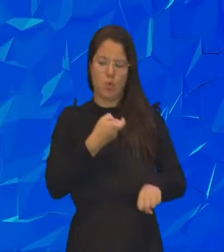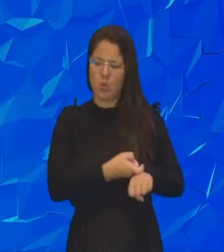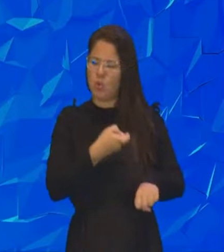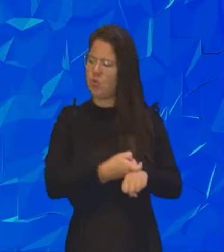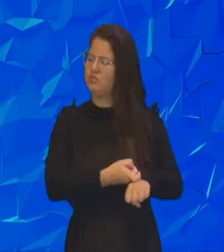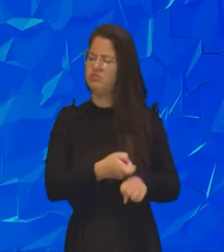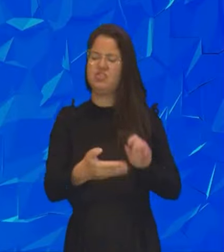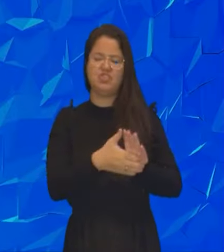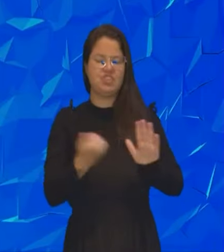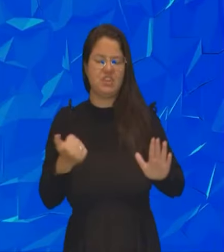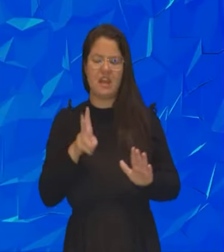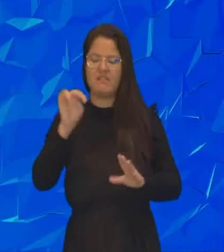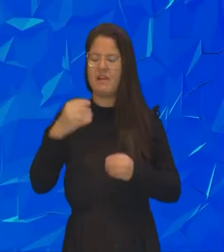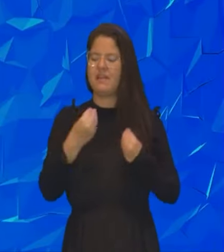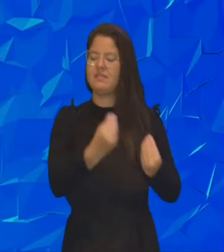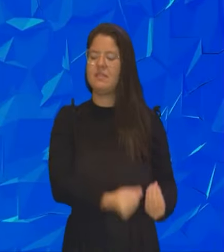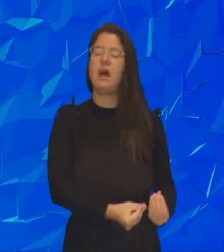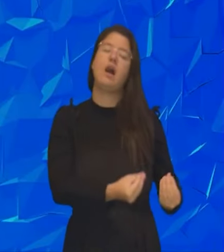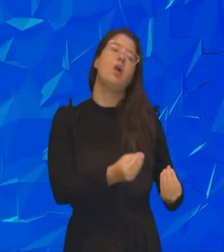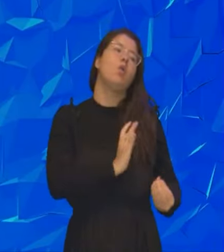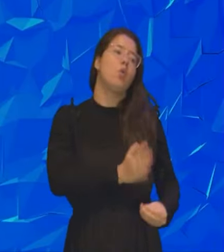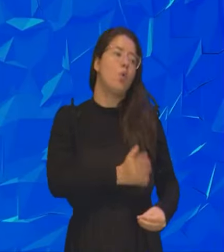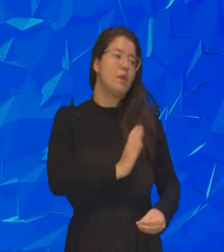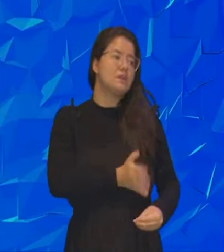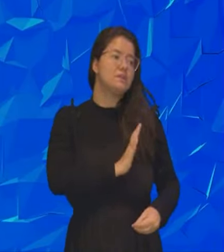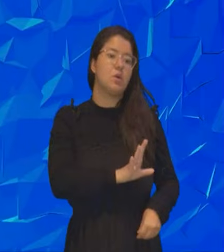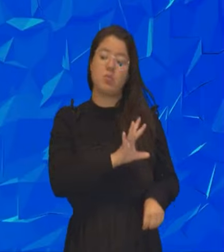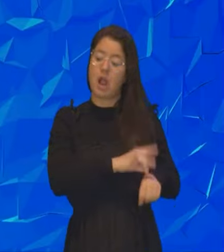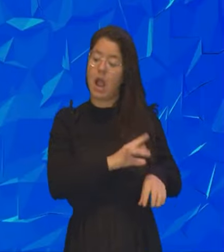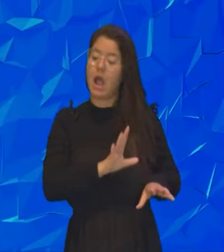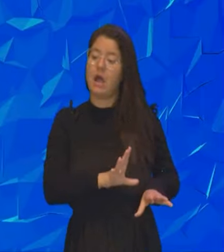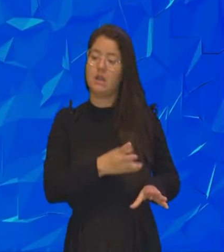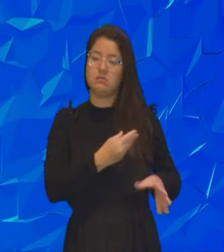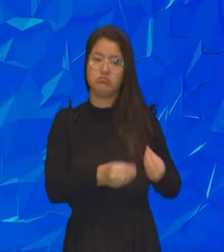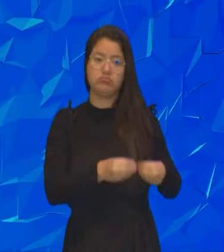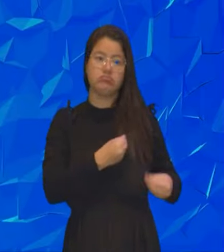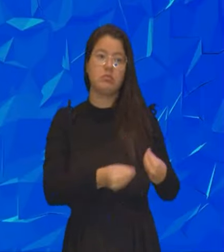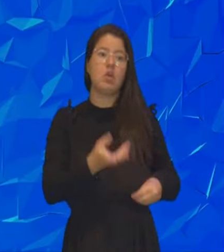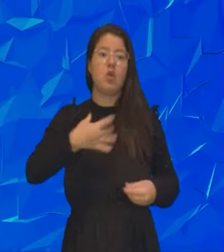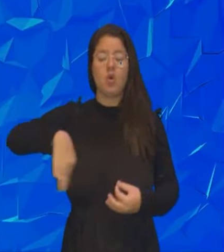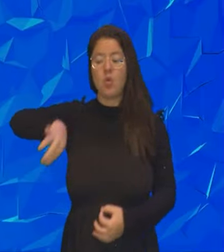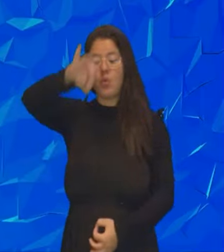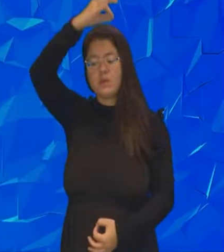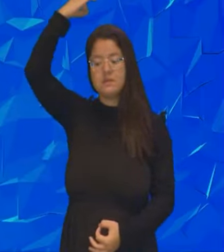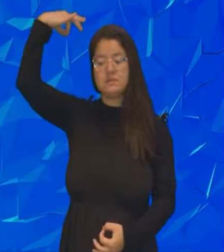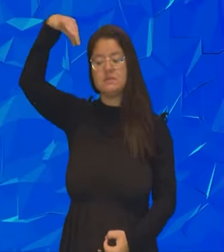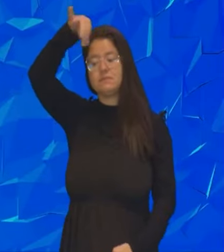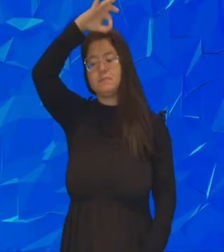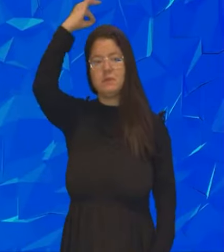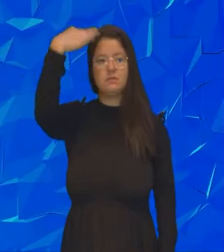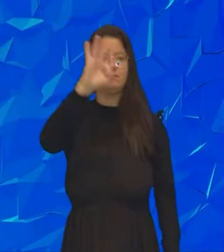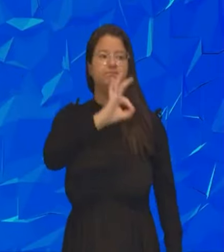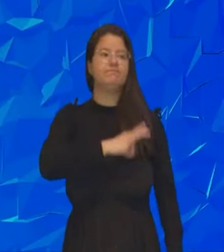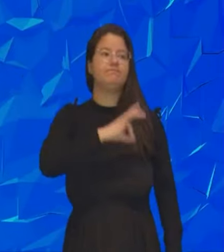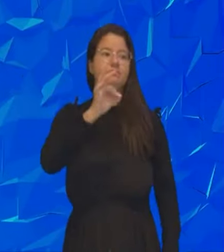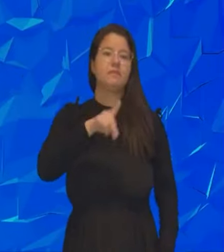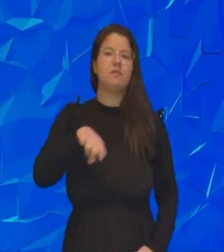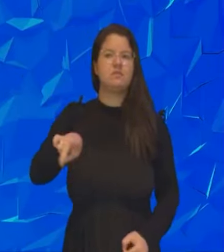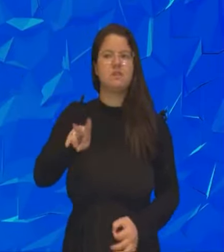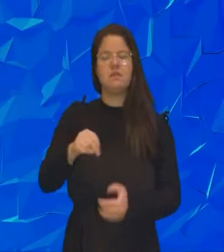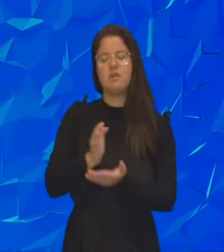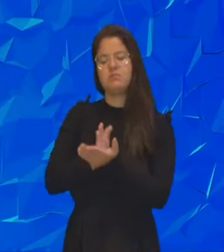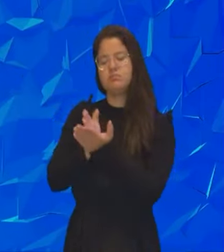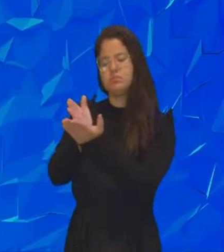lhes darei um coração de carne. Porei dentro de vocês o meu espírito, e farei com que andem nos meus